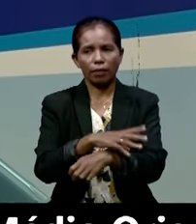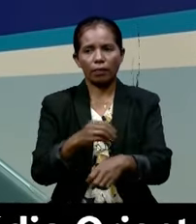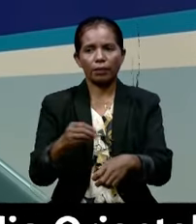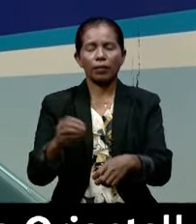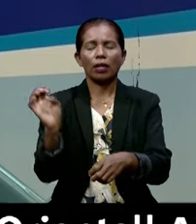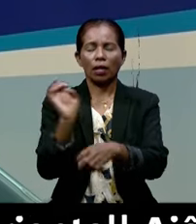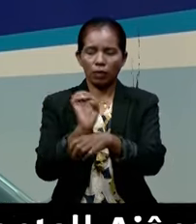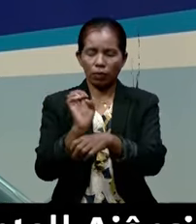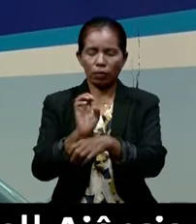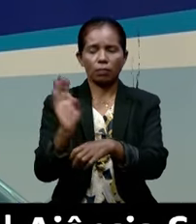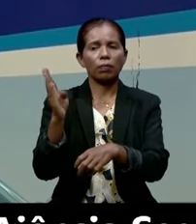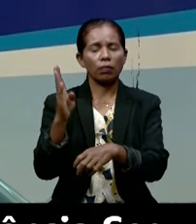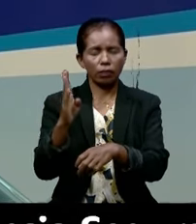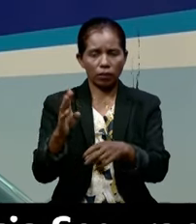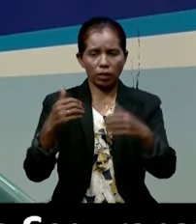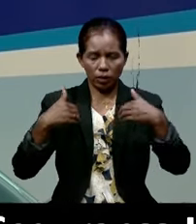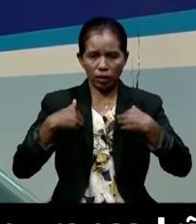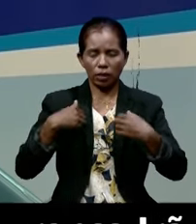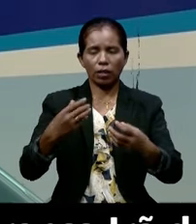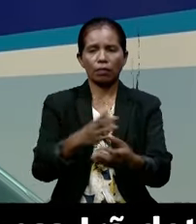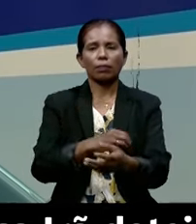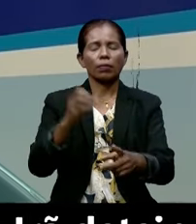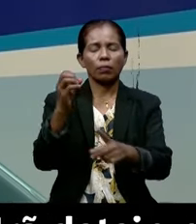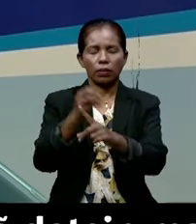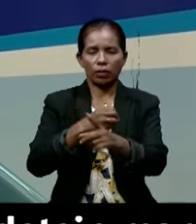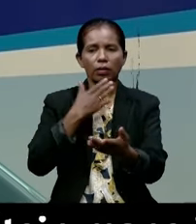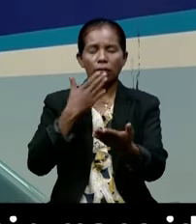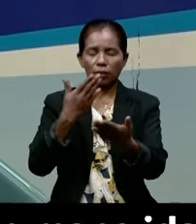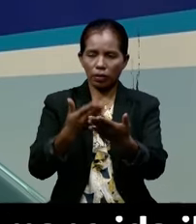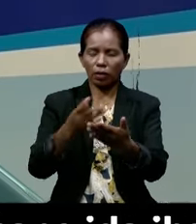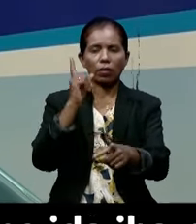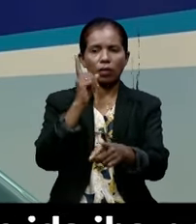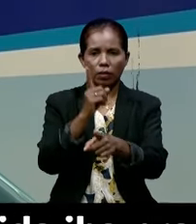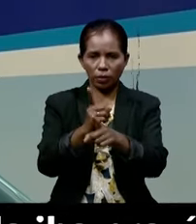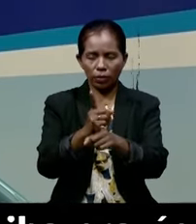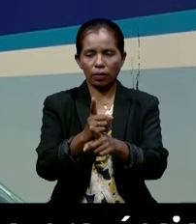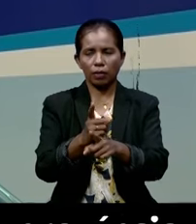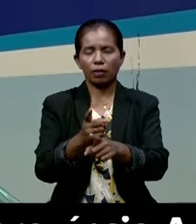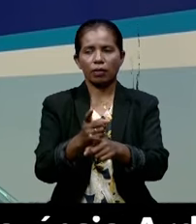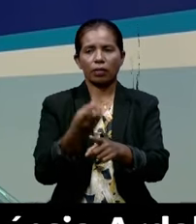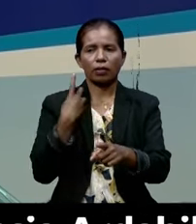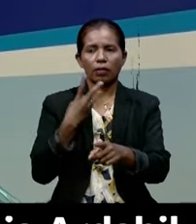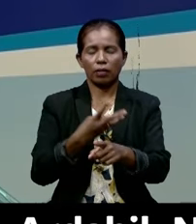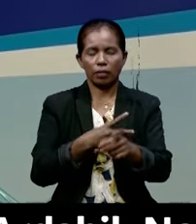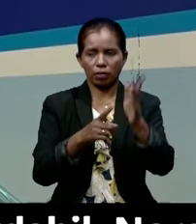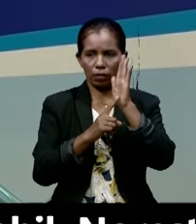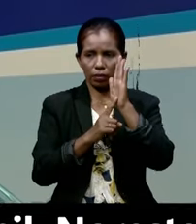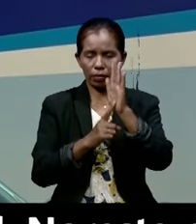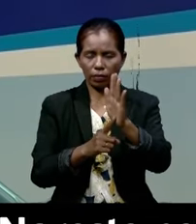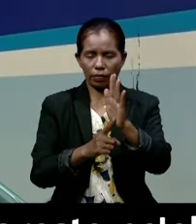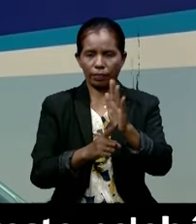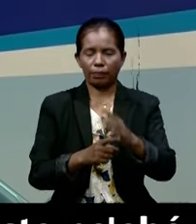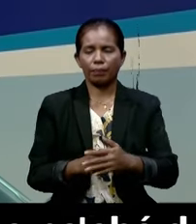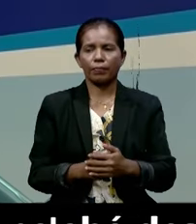economia azul tem muito mais do que isto. Portanto, efetivamente, o emprego e o ensino são pilares